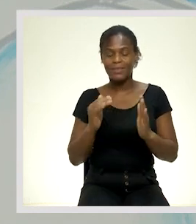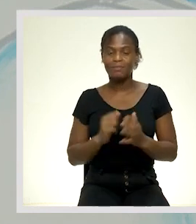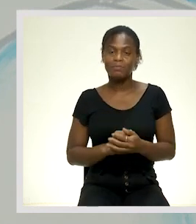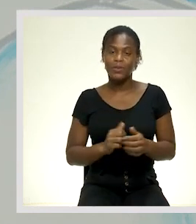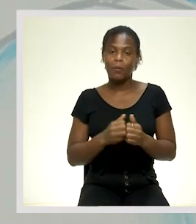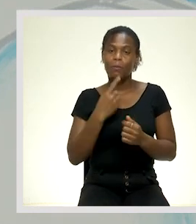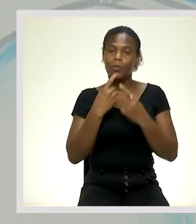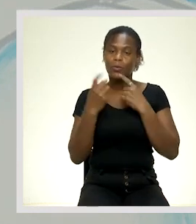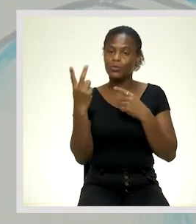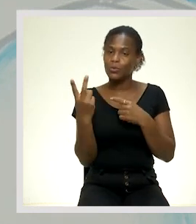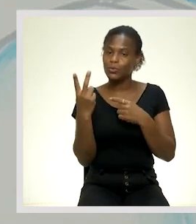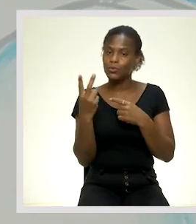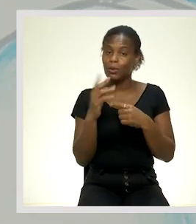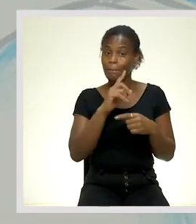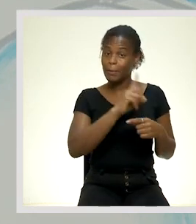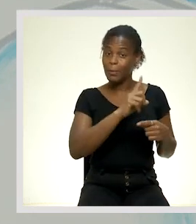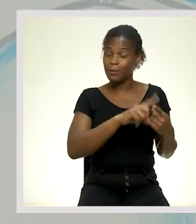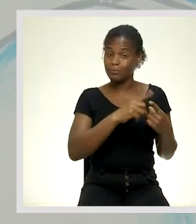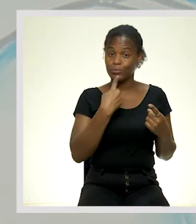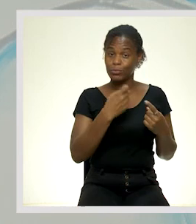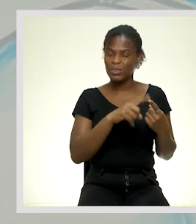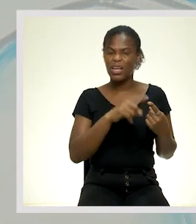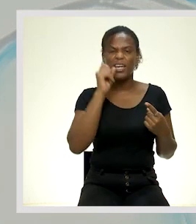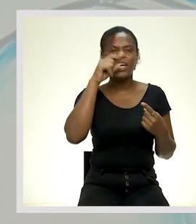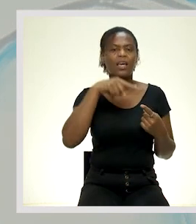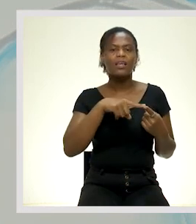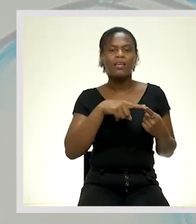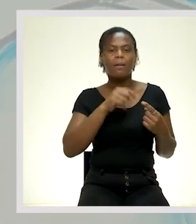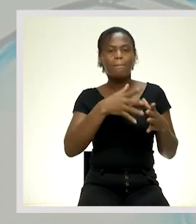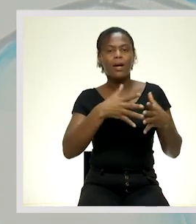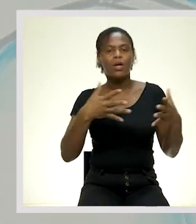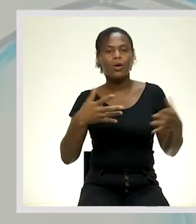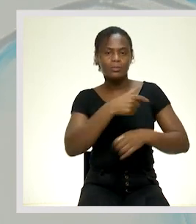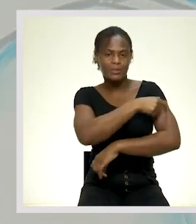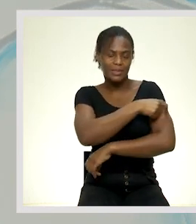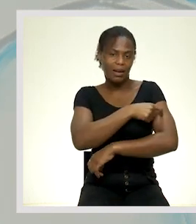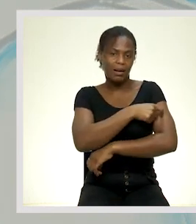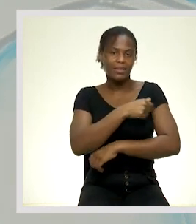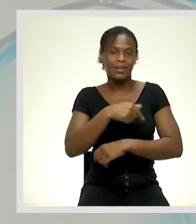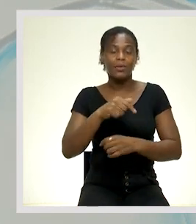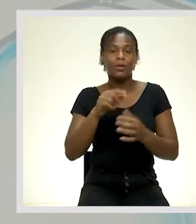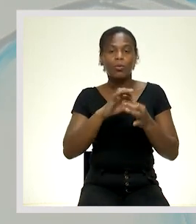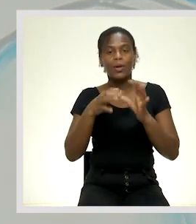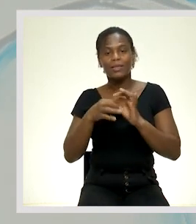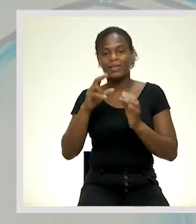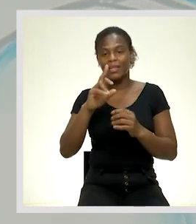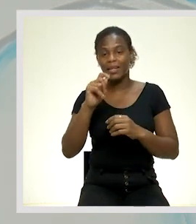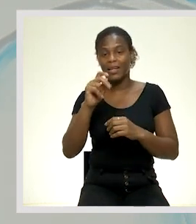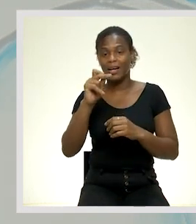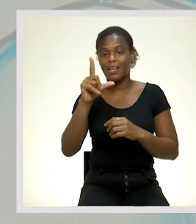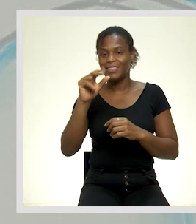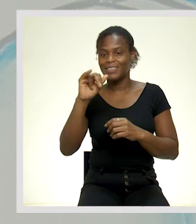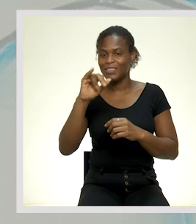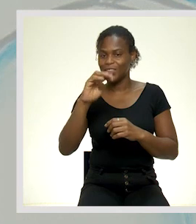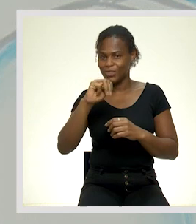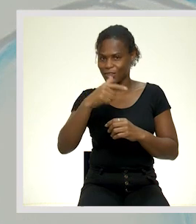questões. Na primeira, quem foi o maior representante da corrente realista portuguesa?